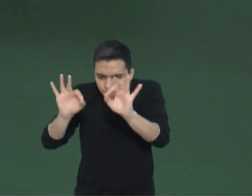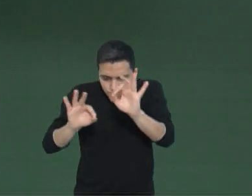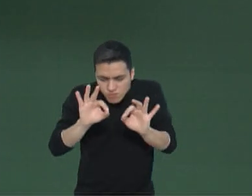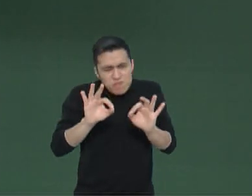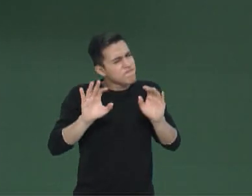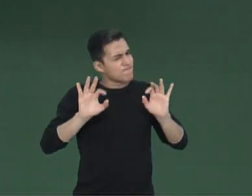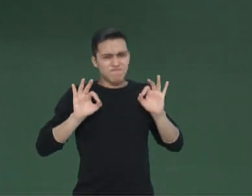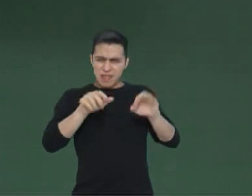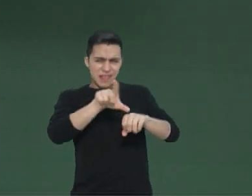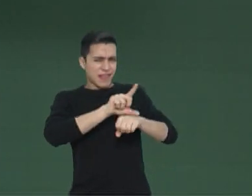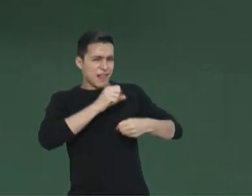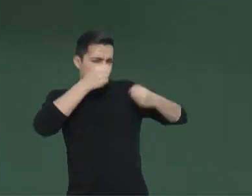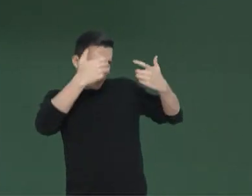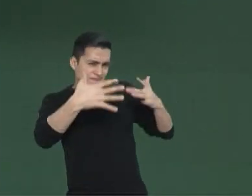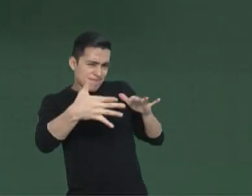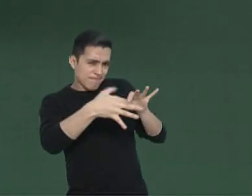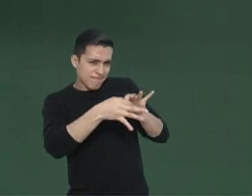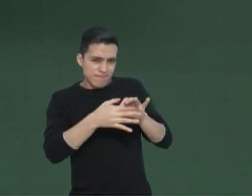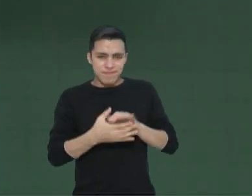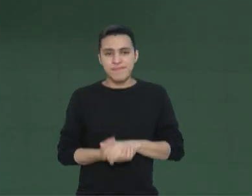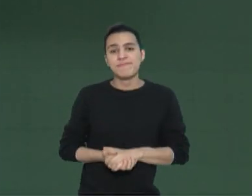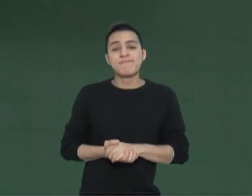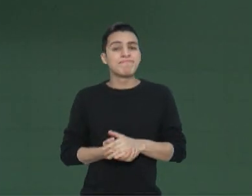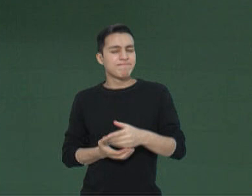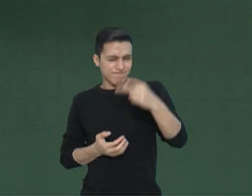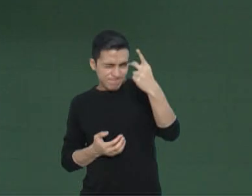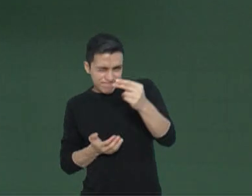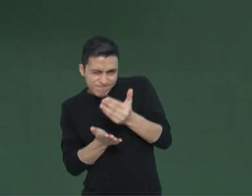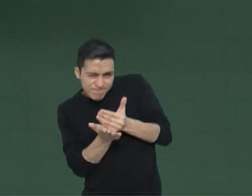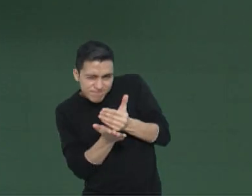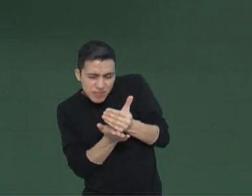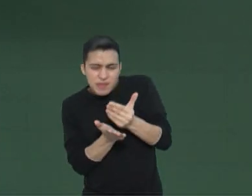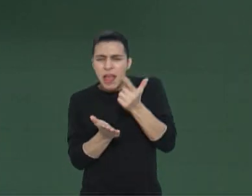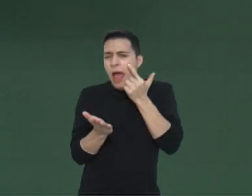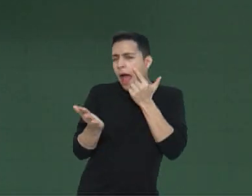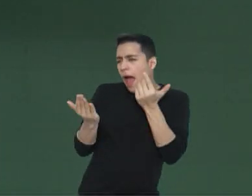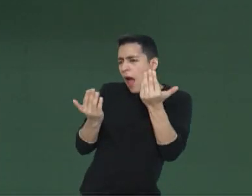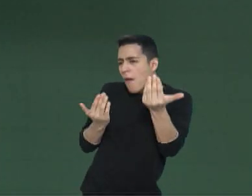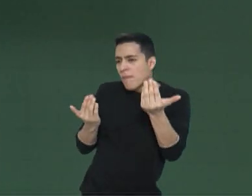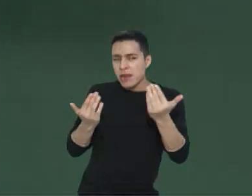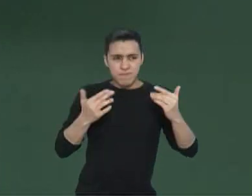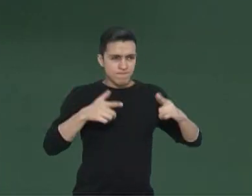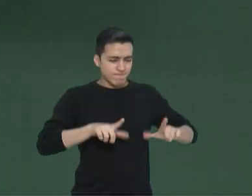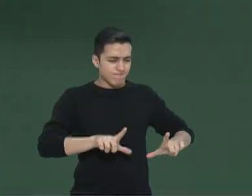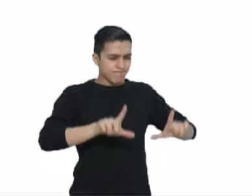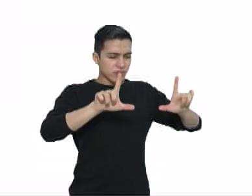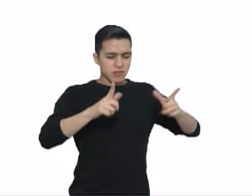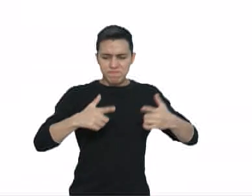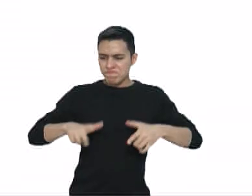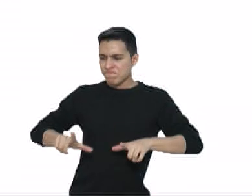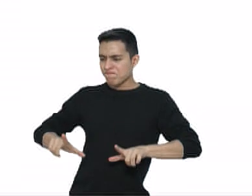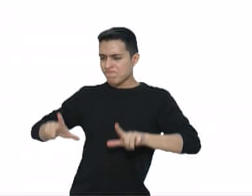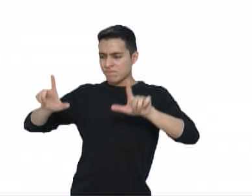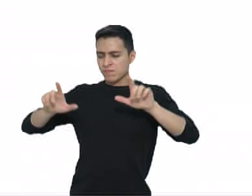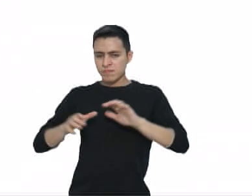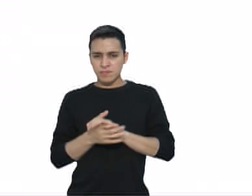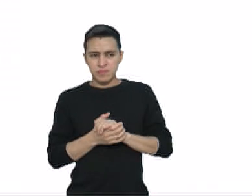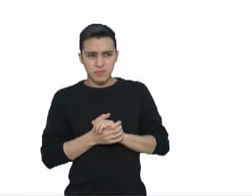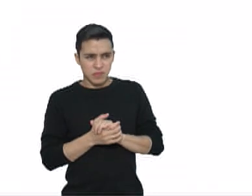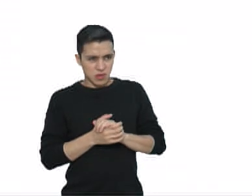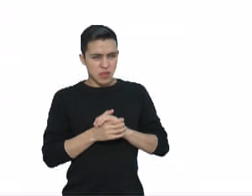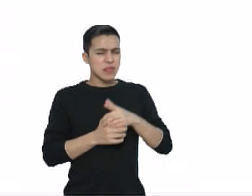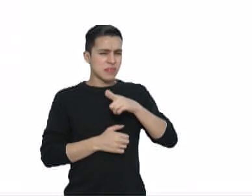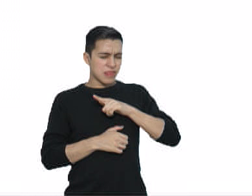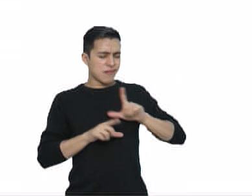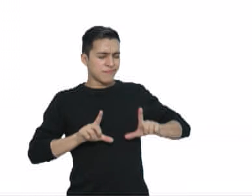nós acabamos de ver. Vamos então comparar duas partituras. Do seu lado esquerdo